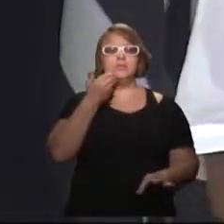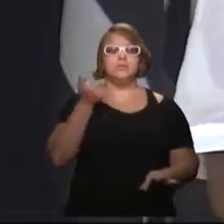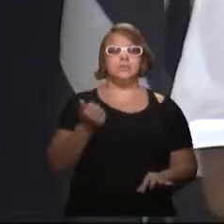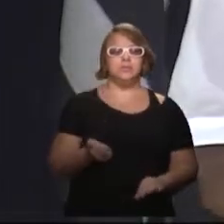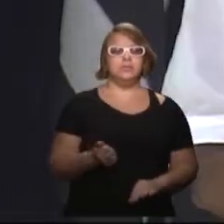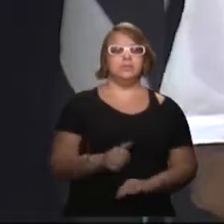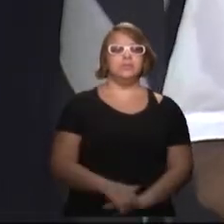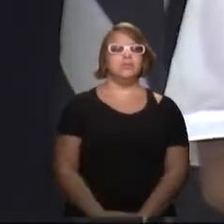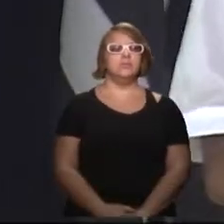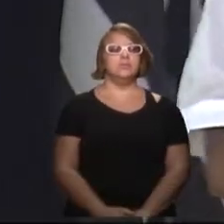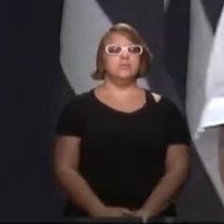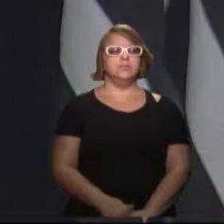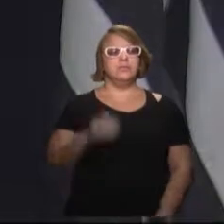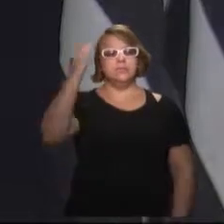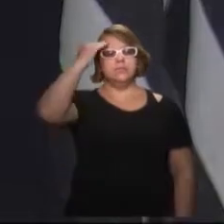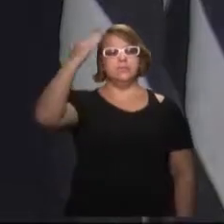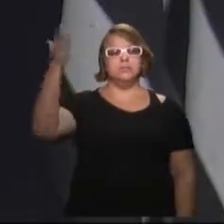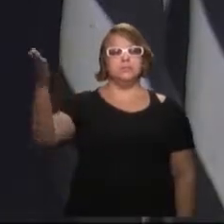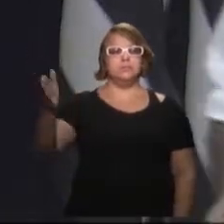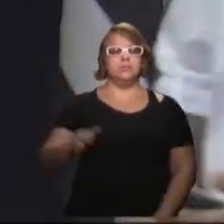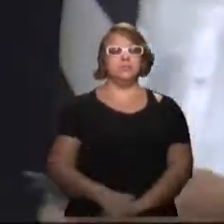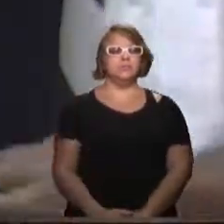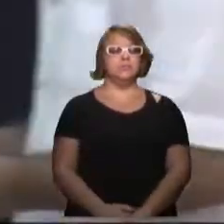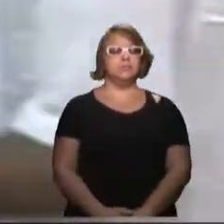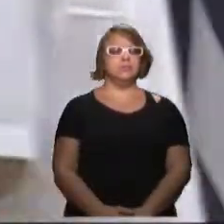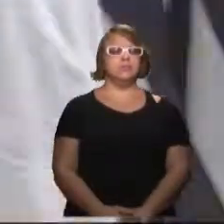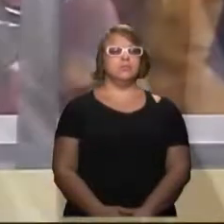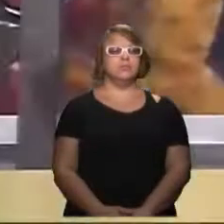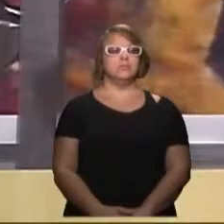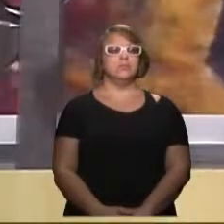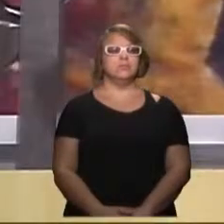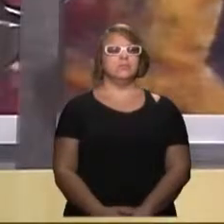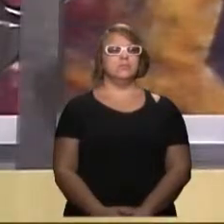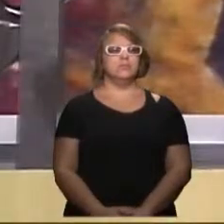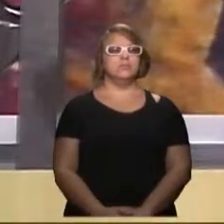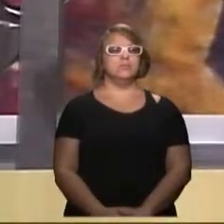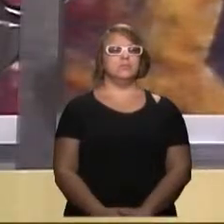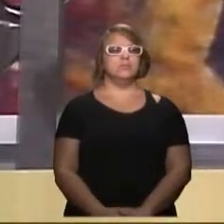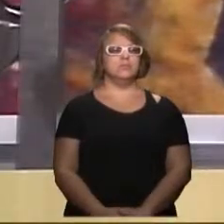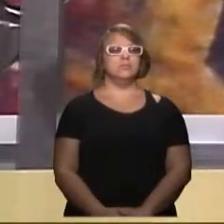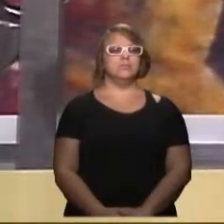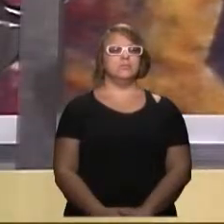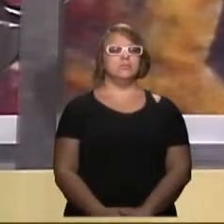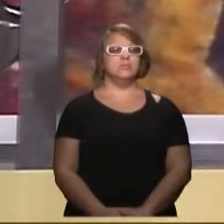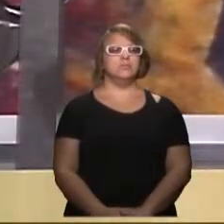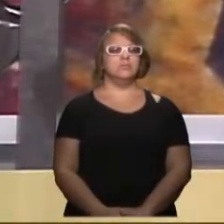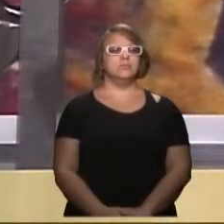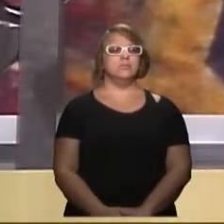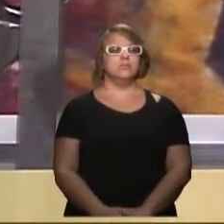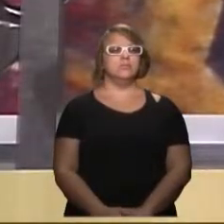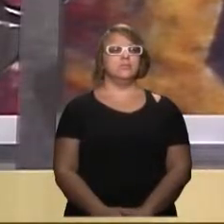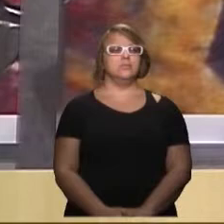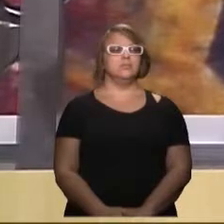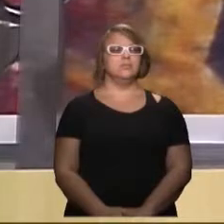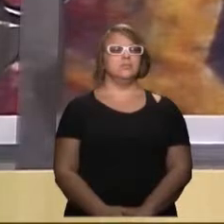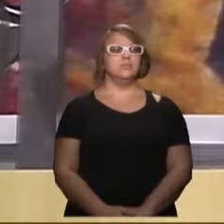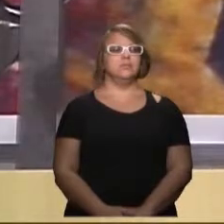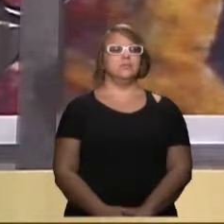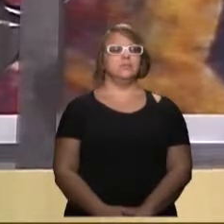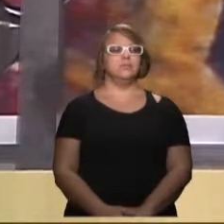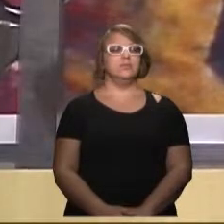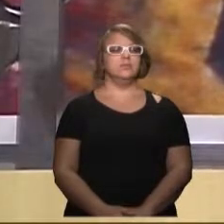momento está desempregado. Presidente, muito obrigado pela paciência. Como eu vi que é um projeto mais polêmico, eu vou pedir para que seja